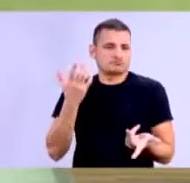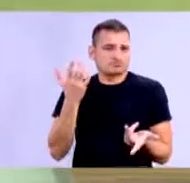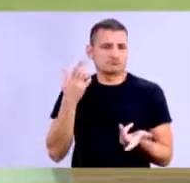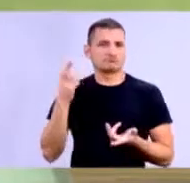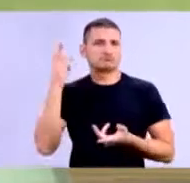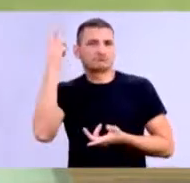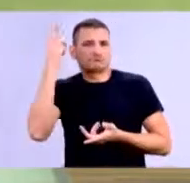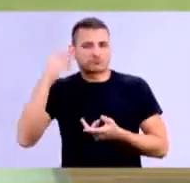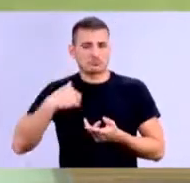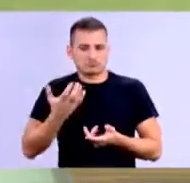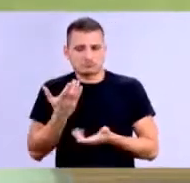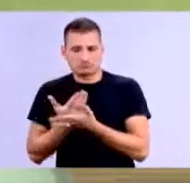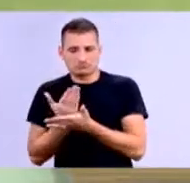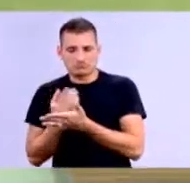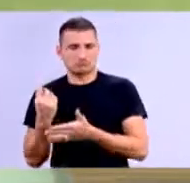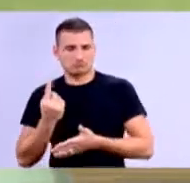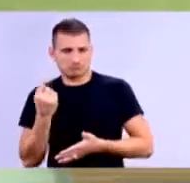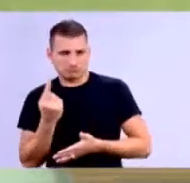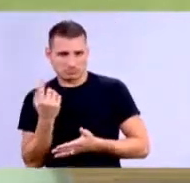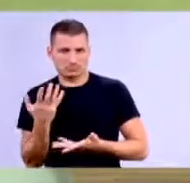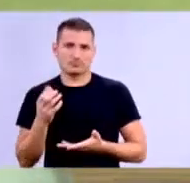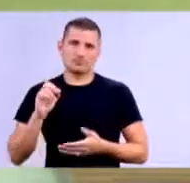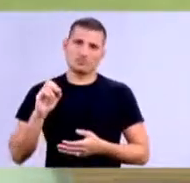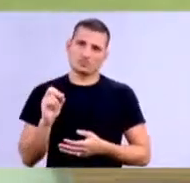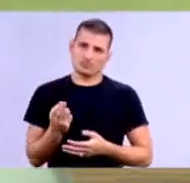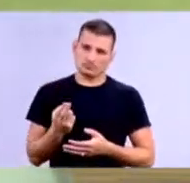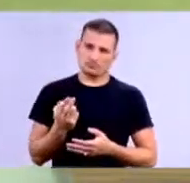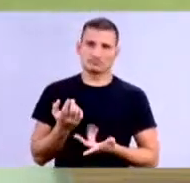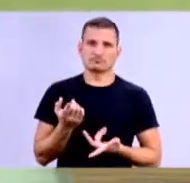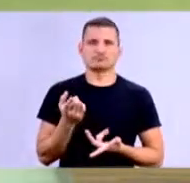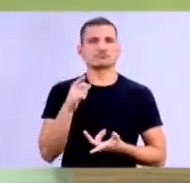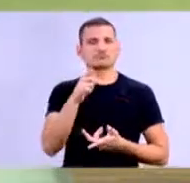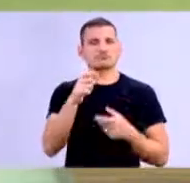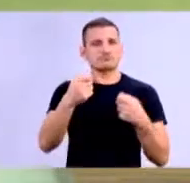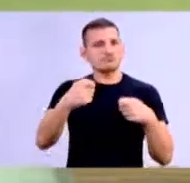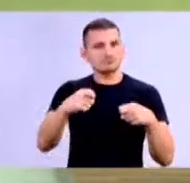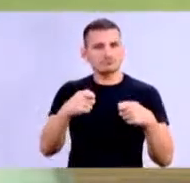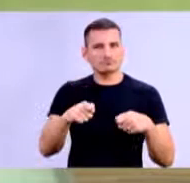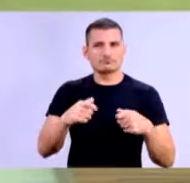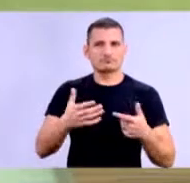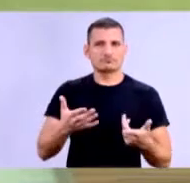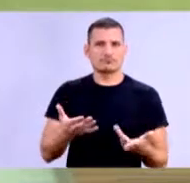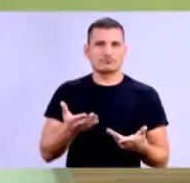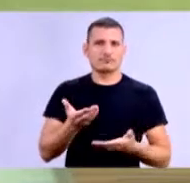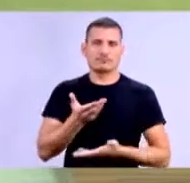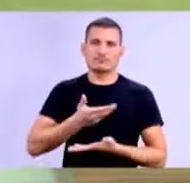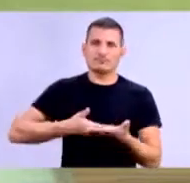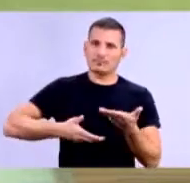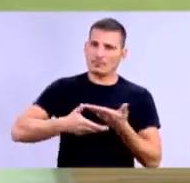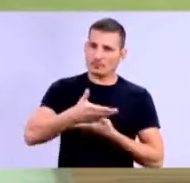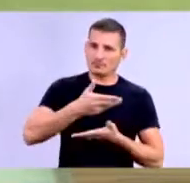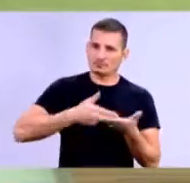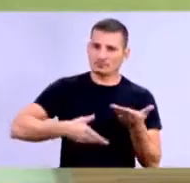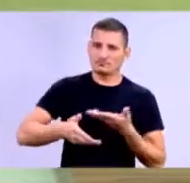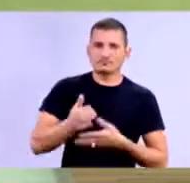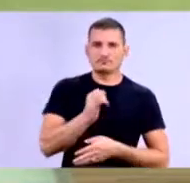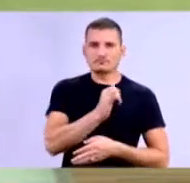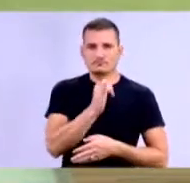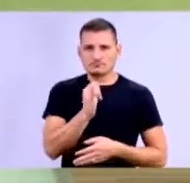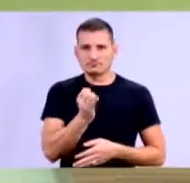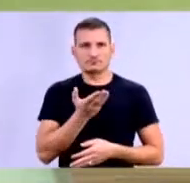para estudar sozinho, se é um estilo em que você necessita, né, da interação de tutores,